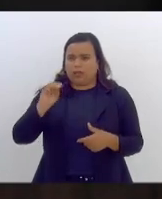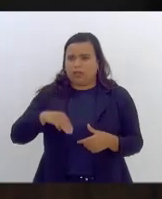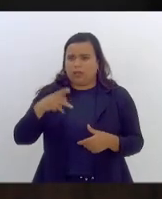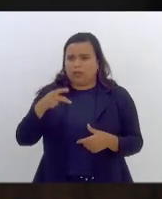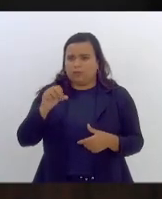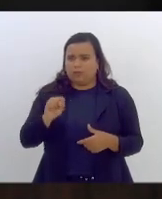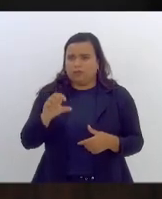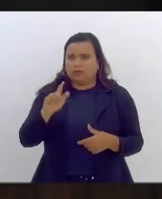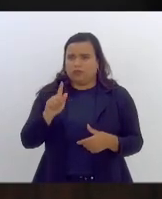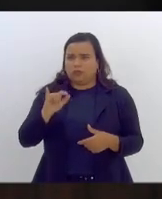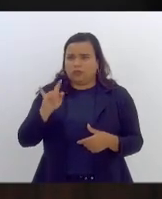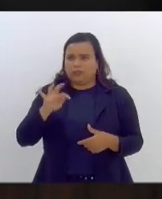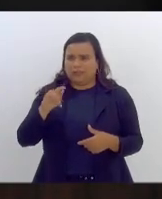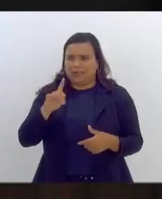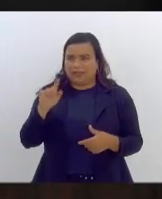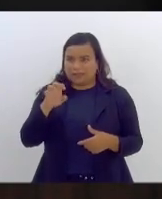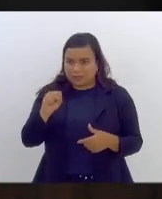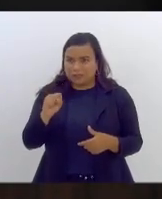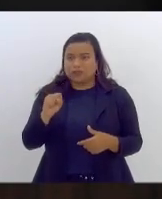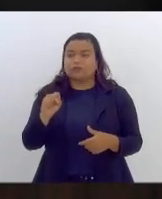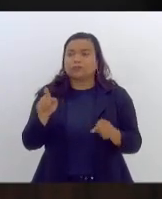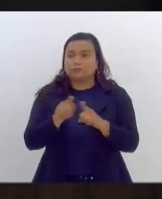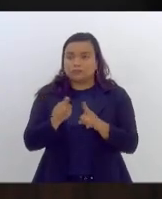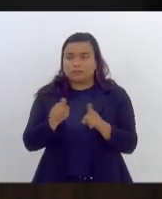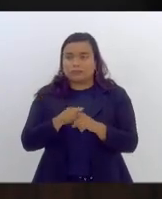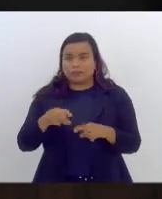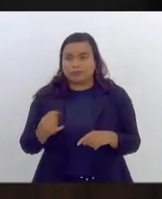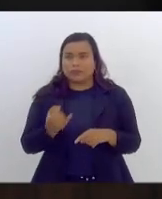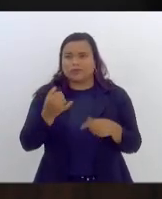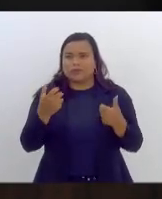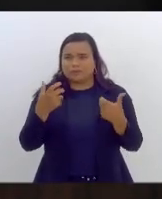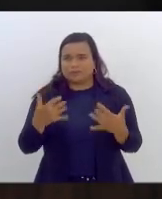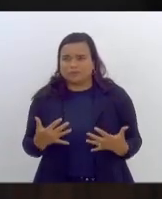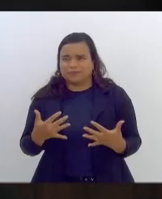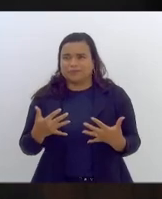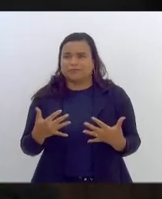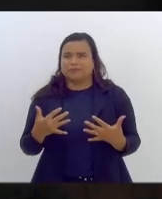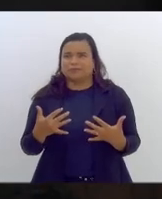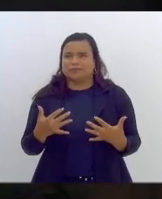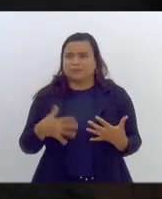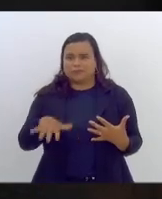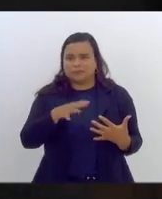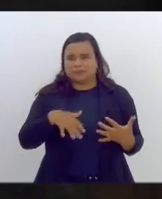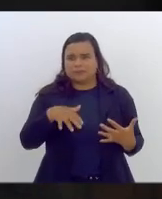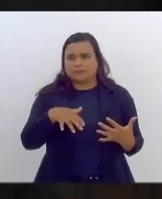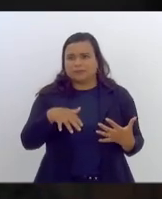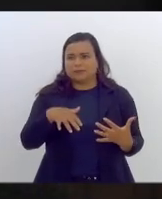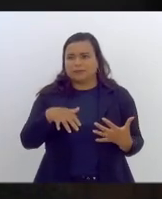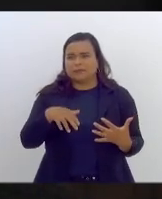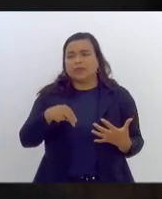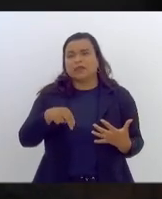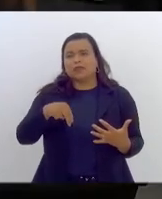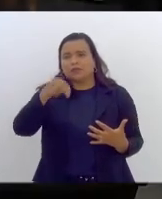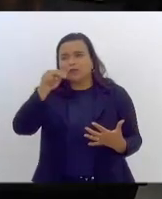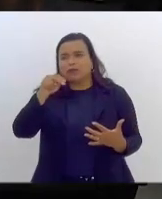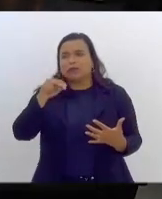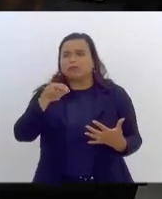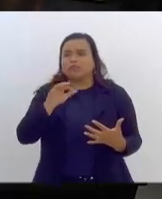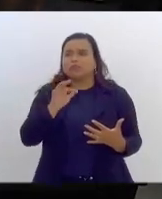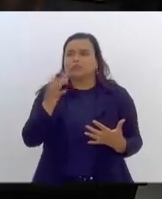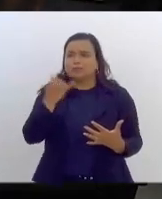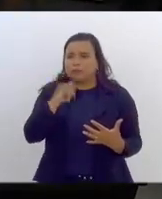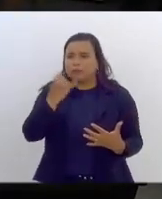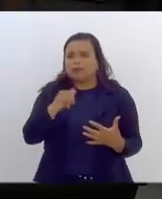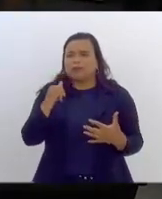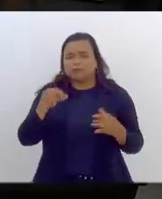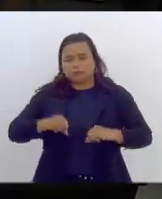Norte Fluminense. E aproveito aqui para dizer da nossa região Norte Fluminense, né, Tamiles? Tem sofrido com as chuvas.